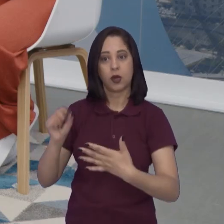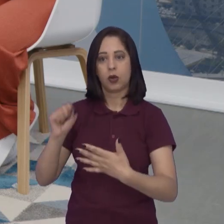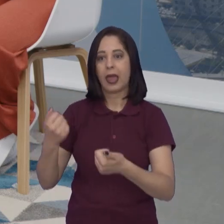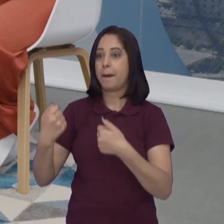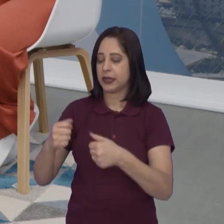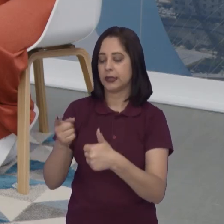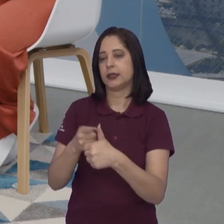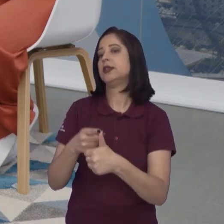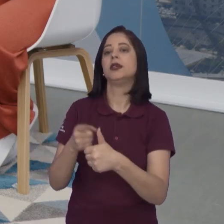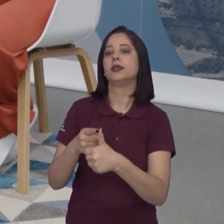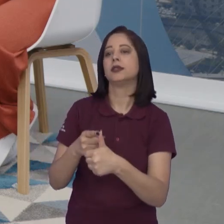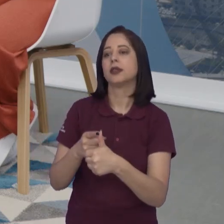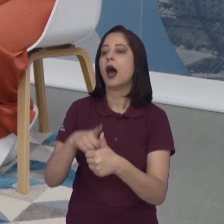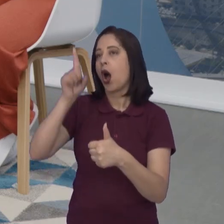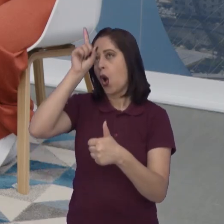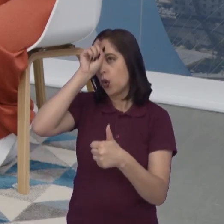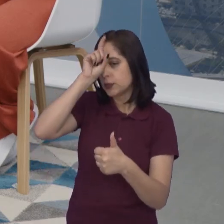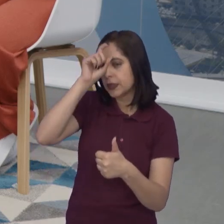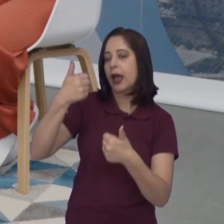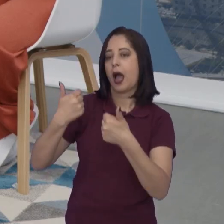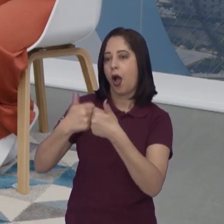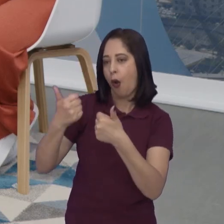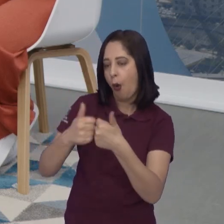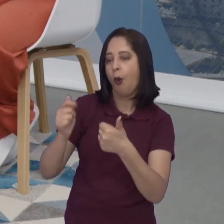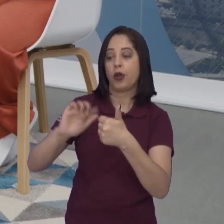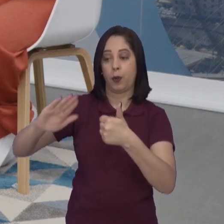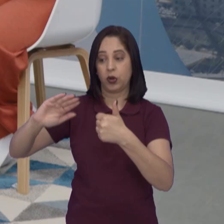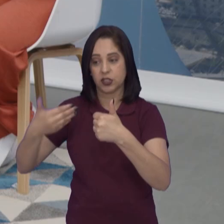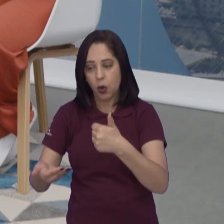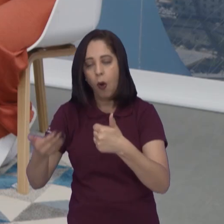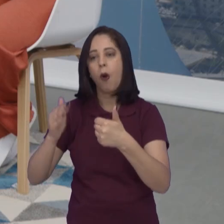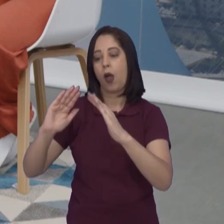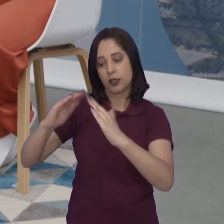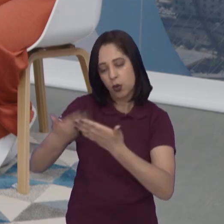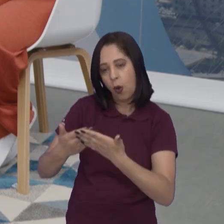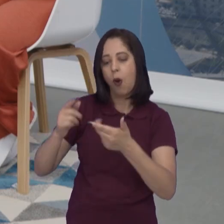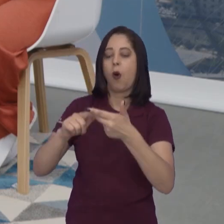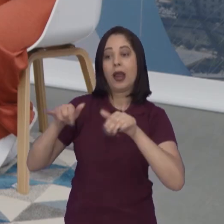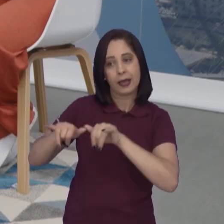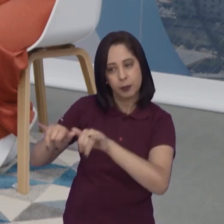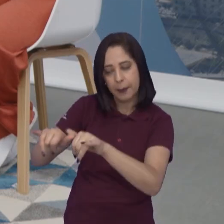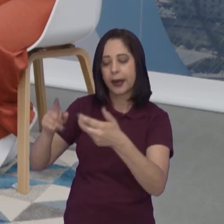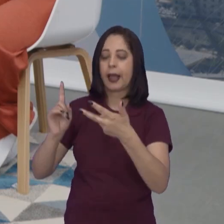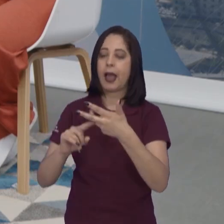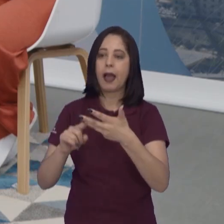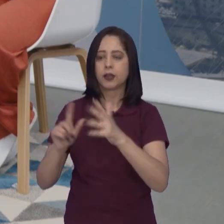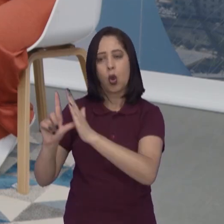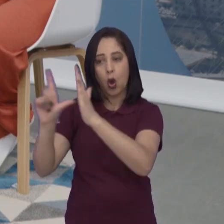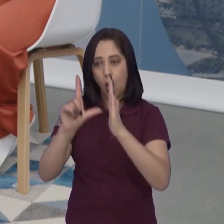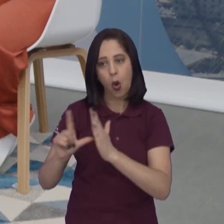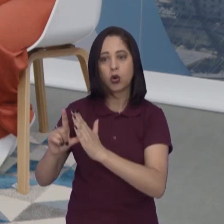São serviços urbanos que a gente fala, né? Enfim, hospital, escola, creche, supermercado, né?